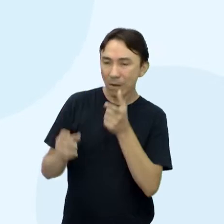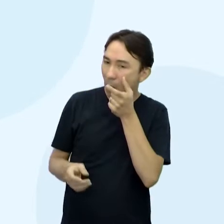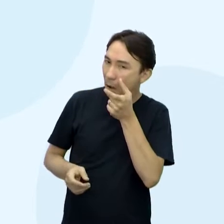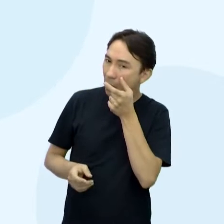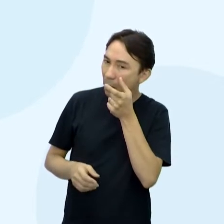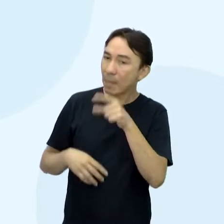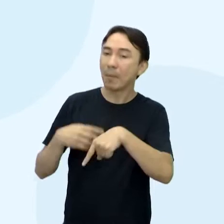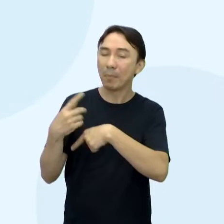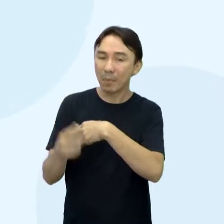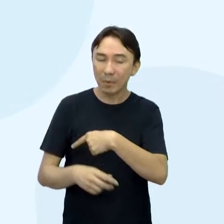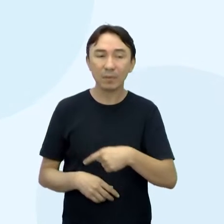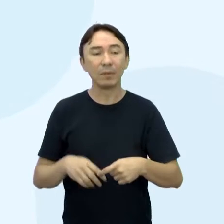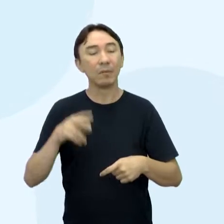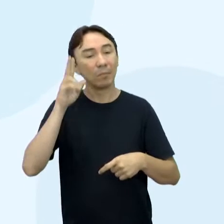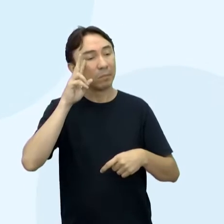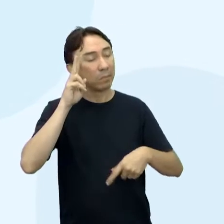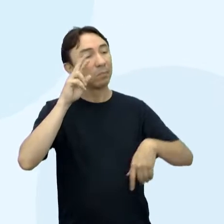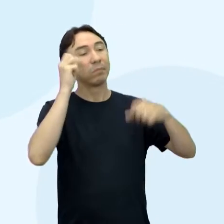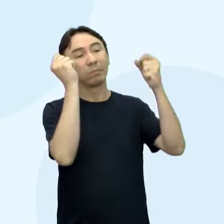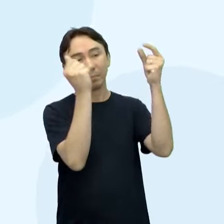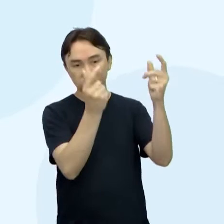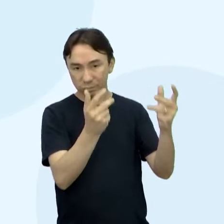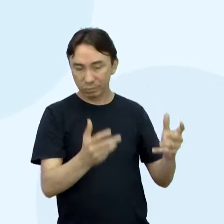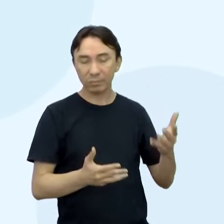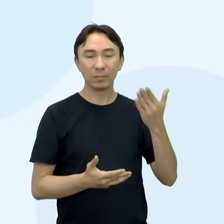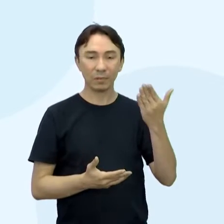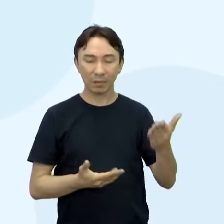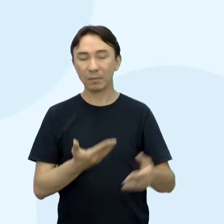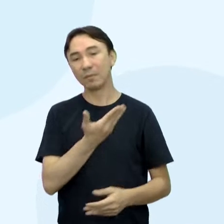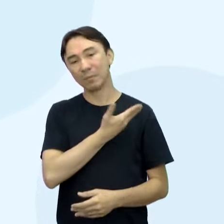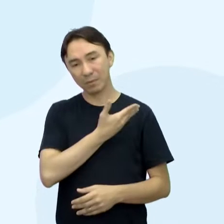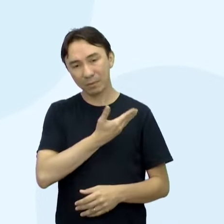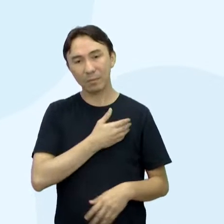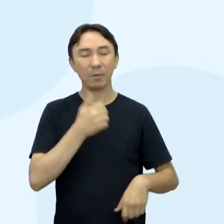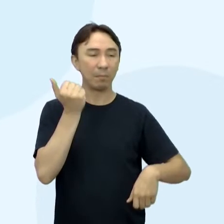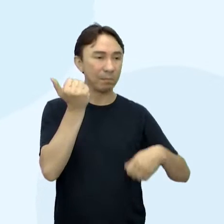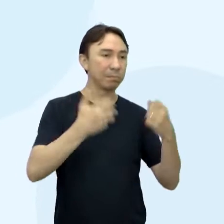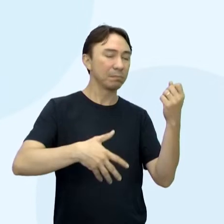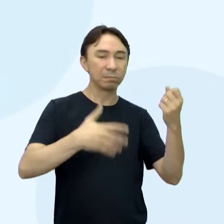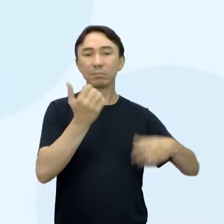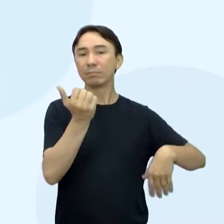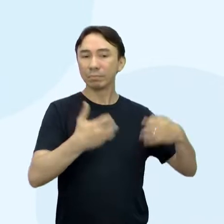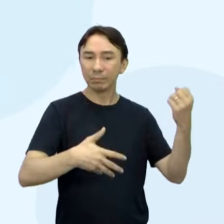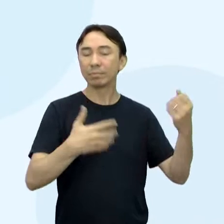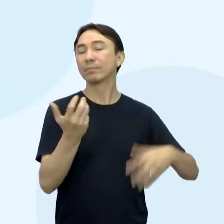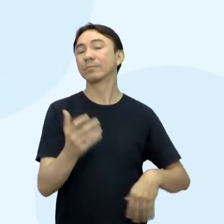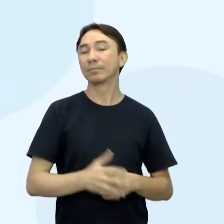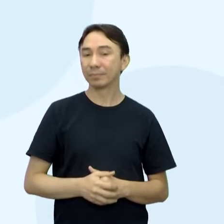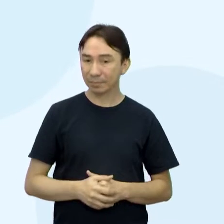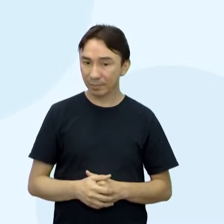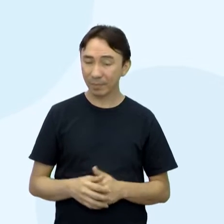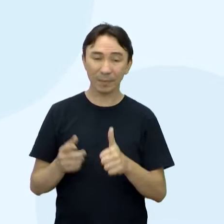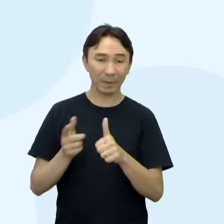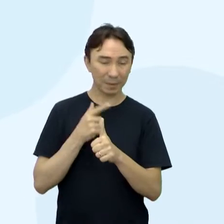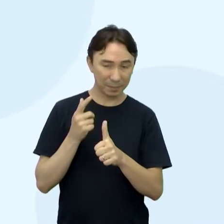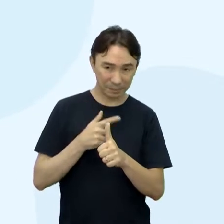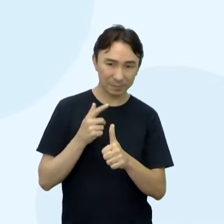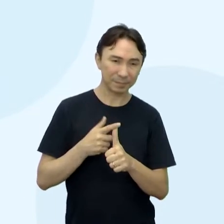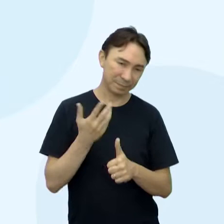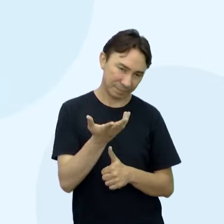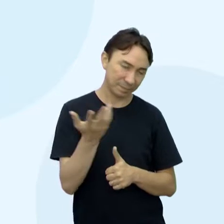aí roda de conversa ou a formação que vocês escolherem. Vocês vão pensar nas modalidades que você já